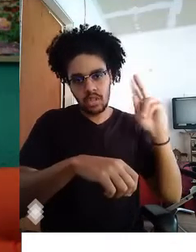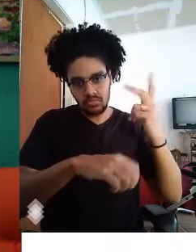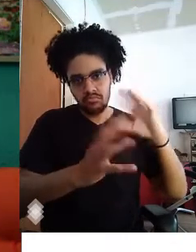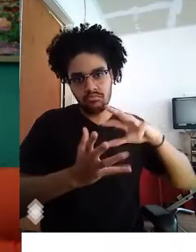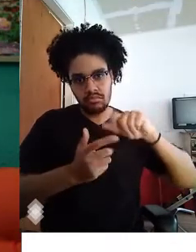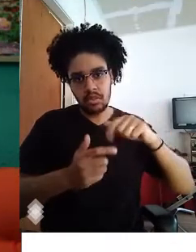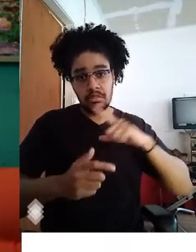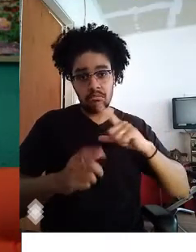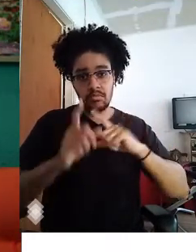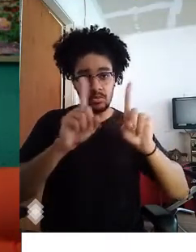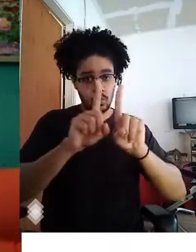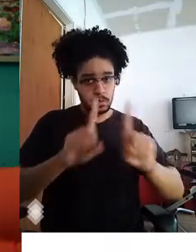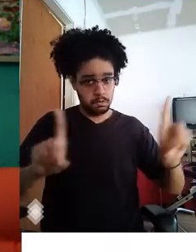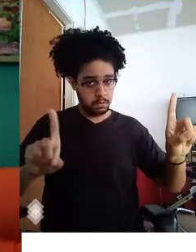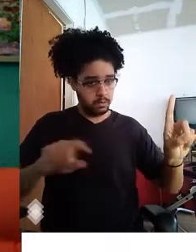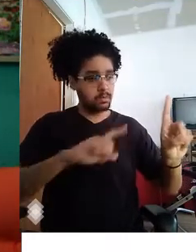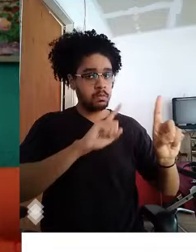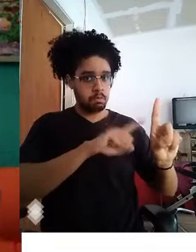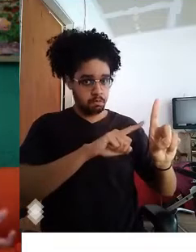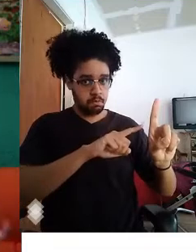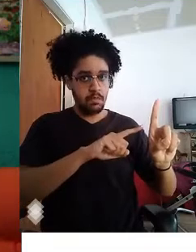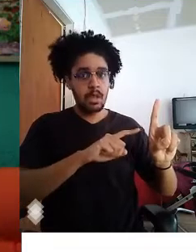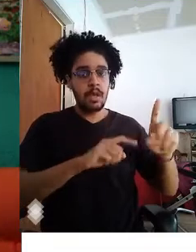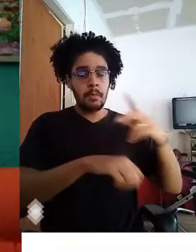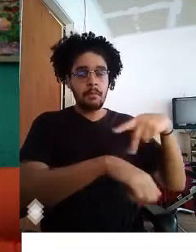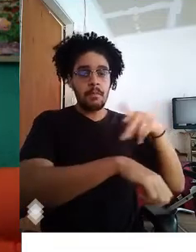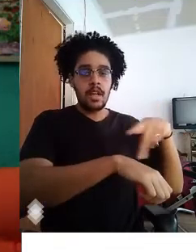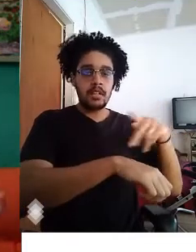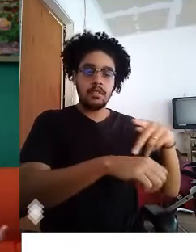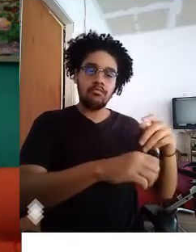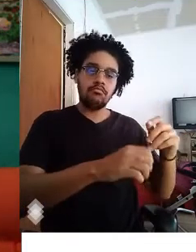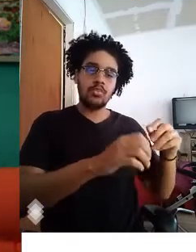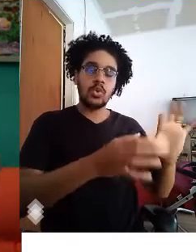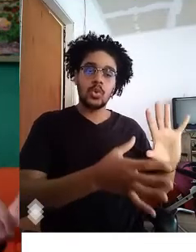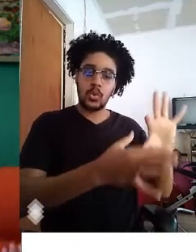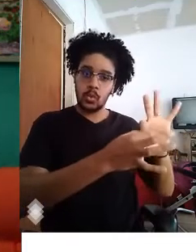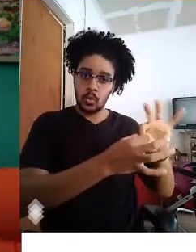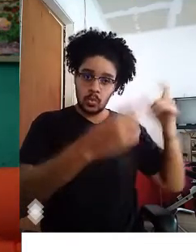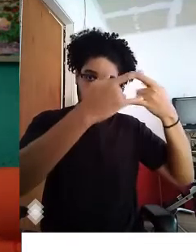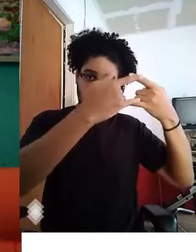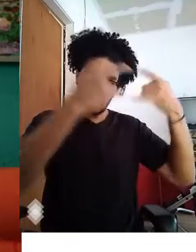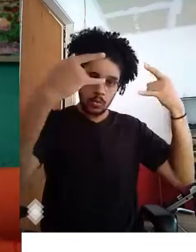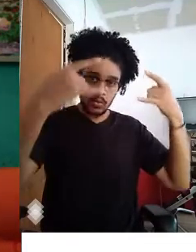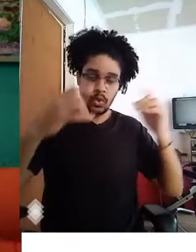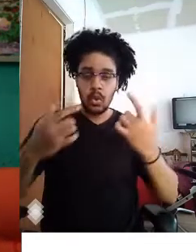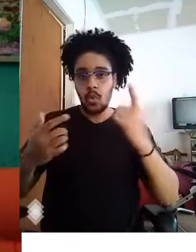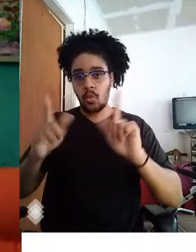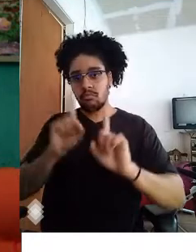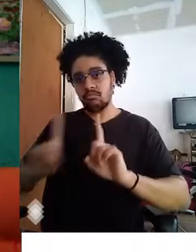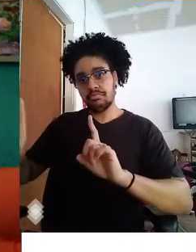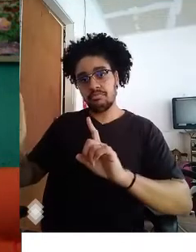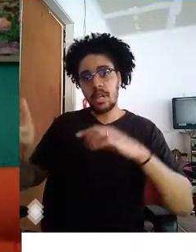uma intensa polarização entre, de um lado, países alinhados ao sistema capitalista e, de